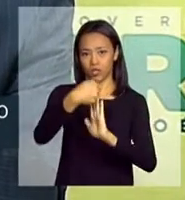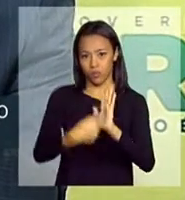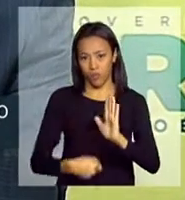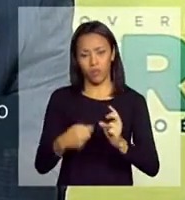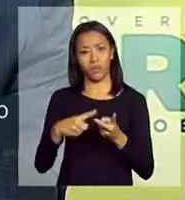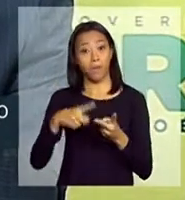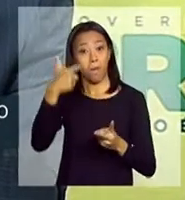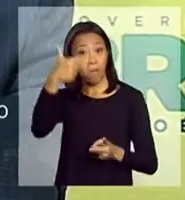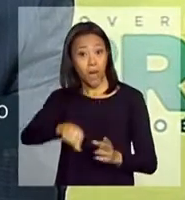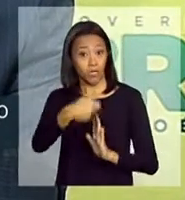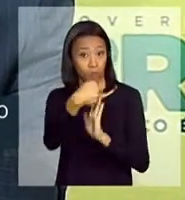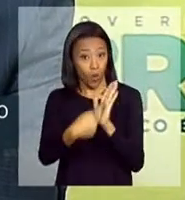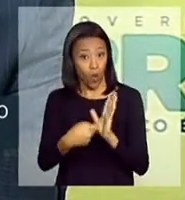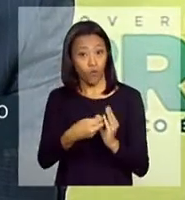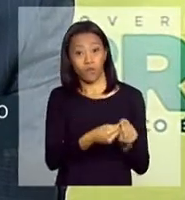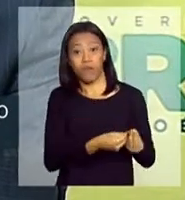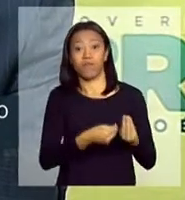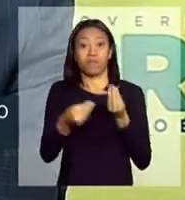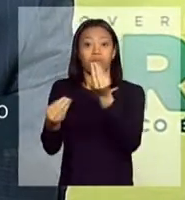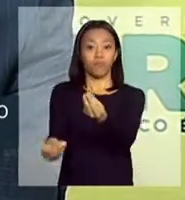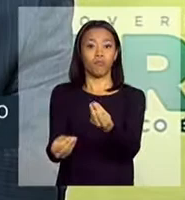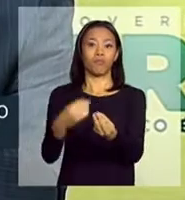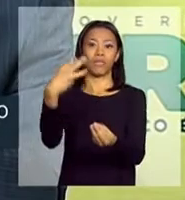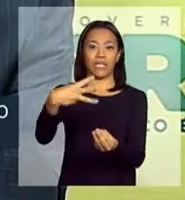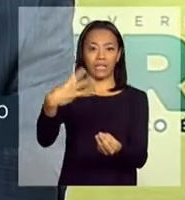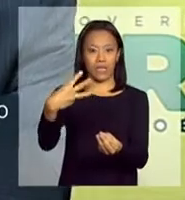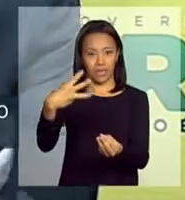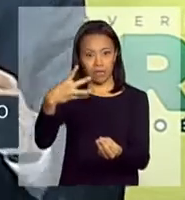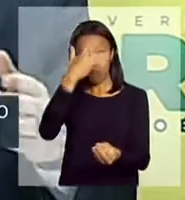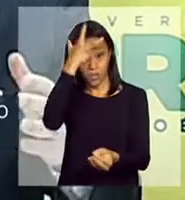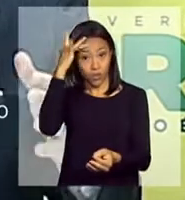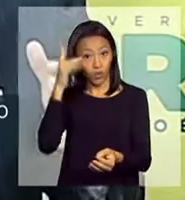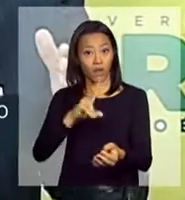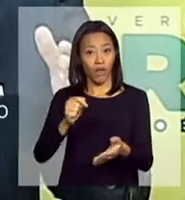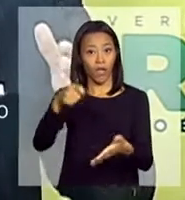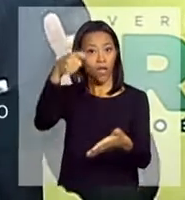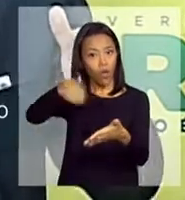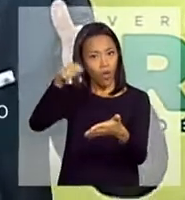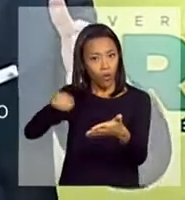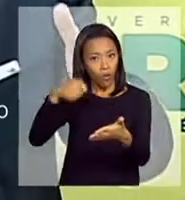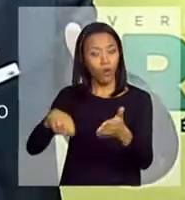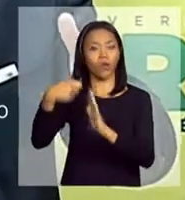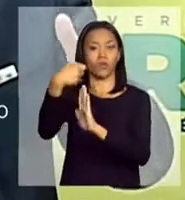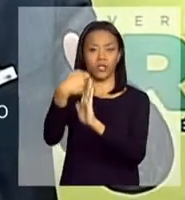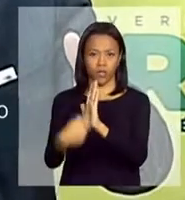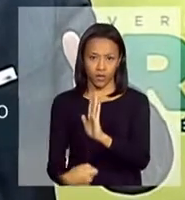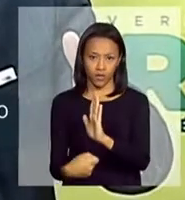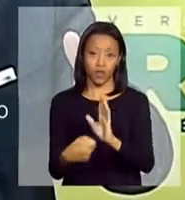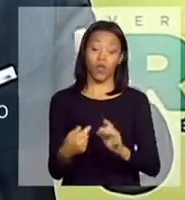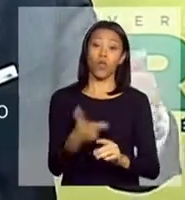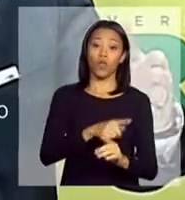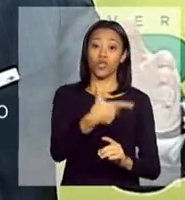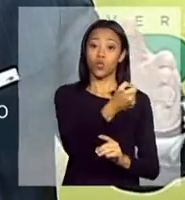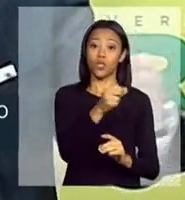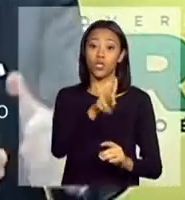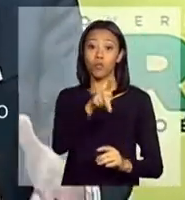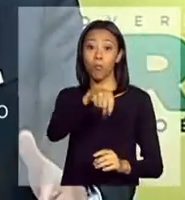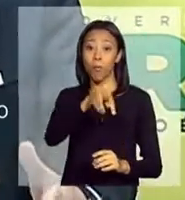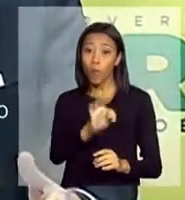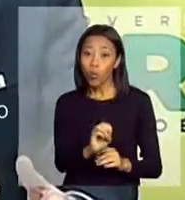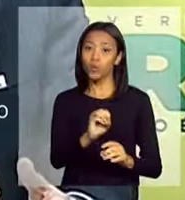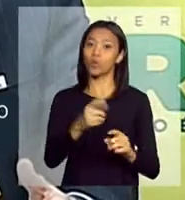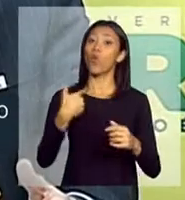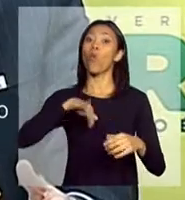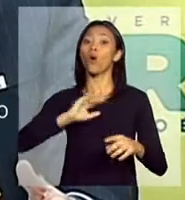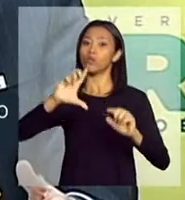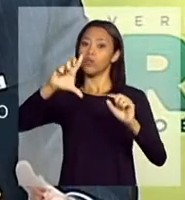provas irão para o o terceiro corretor tá certo mas tem uma discrepância na outra final de 200 pontos quando eu